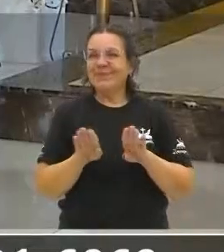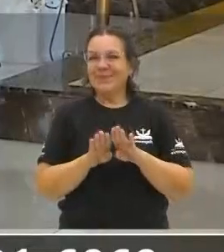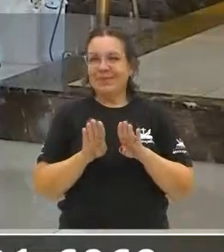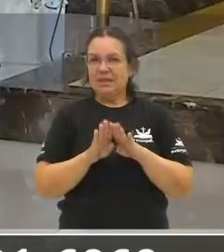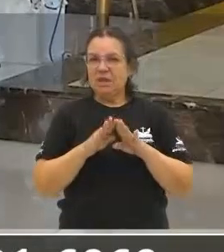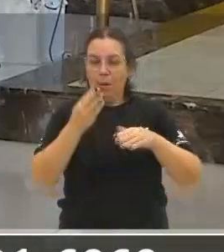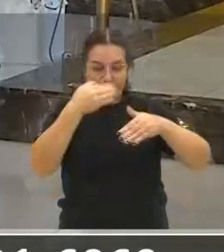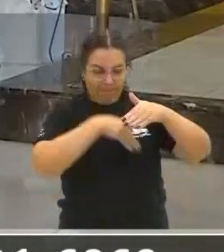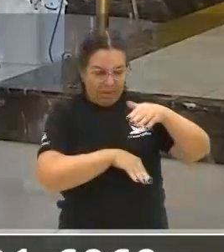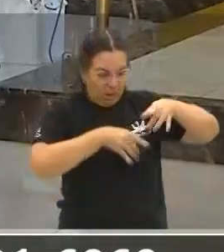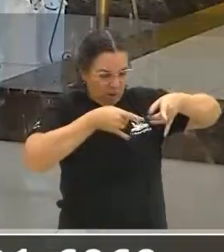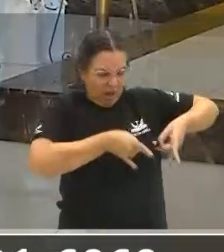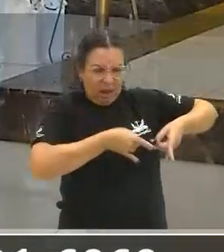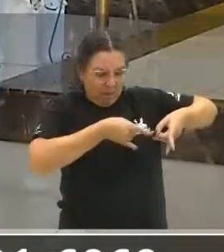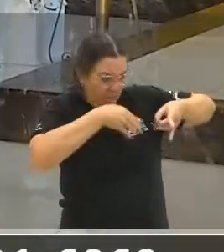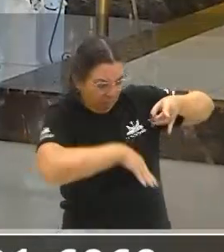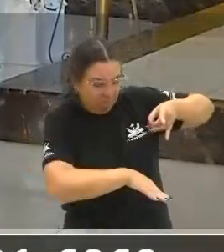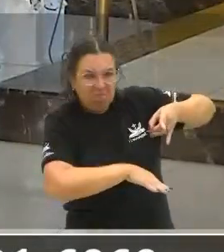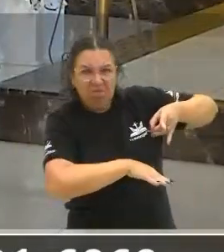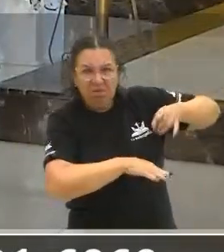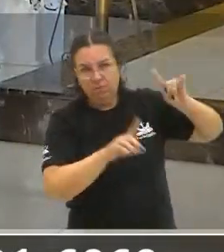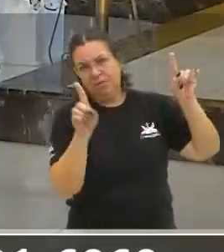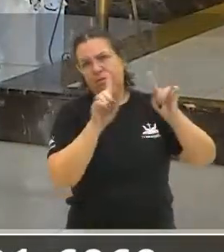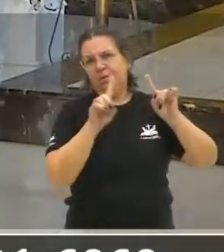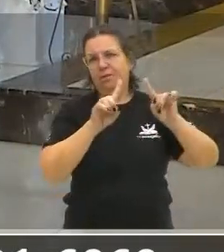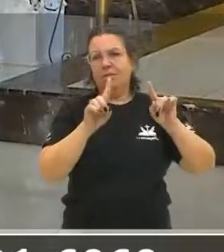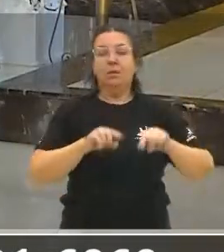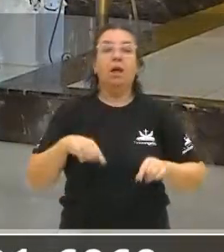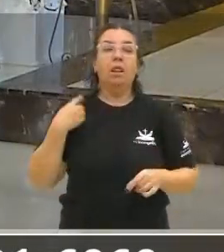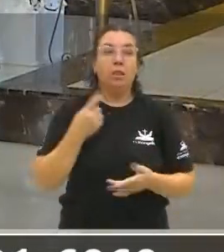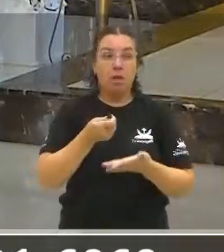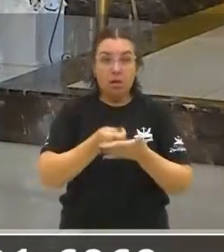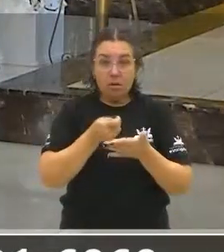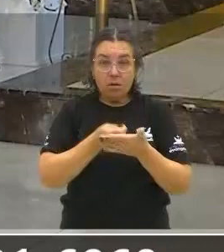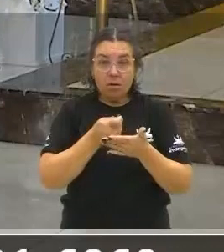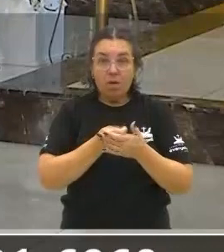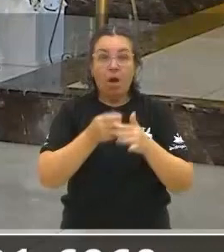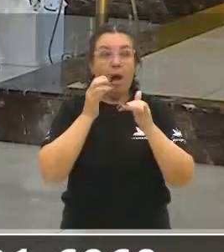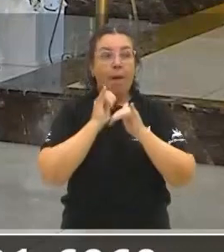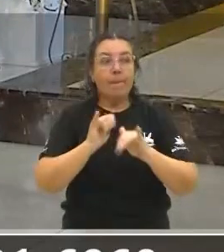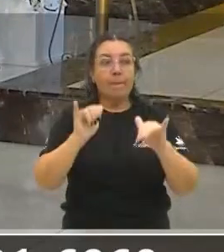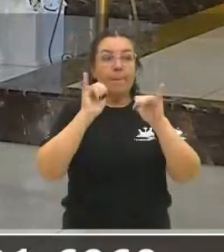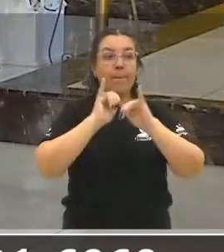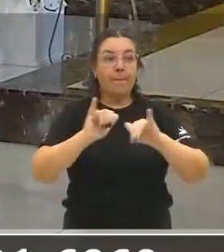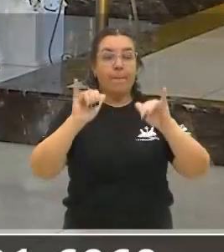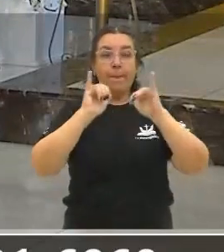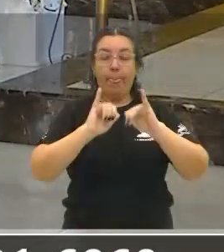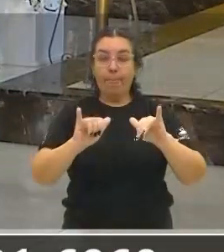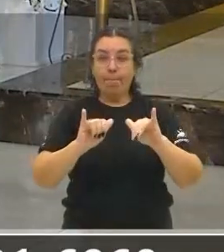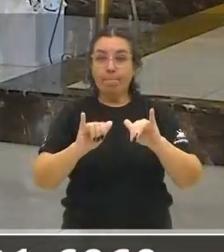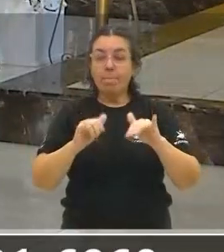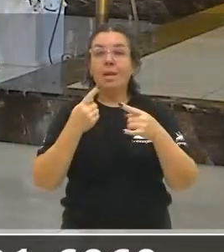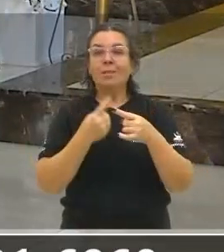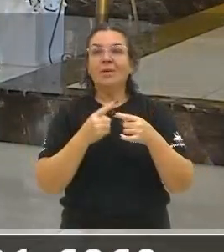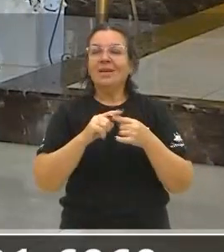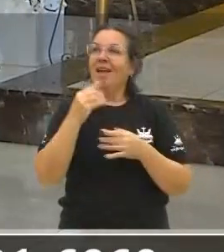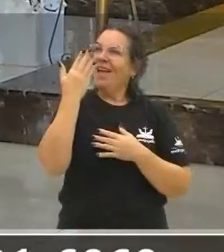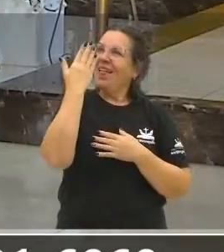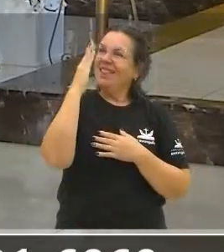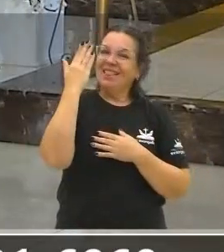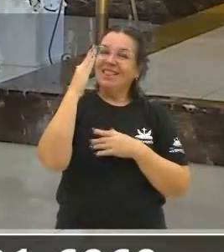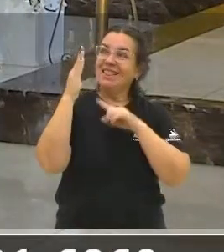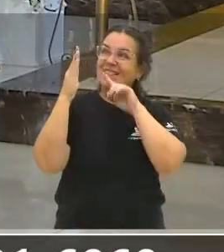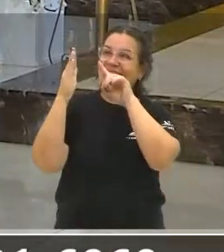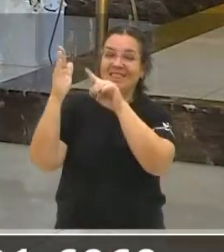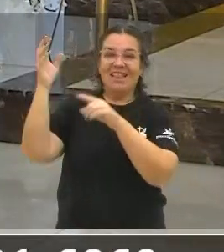da cama. Nós temos a obrigação de proclamar isso para o mundo, como reflexos desta